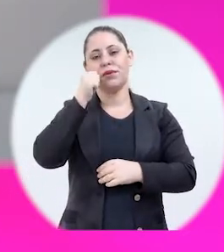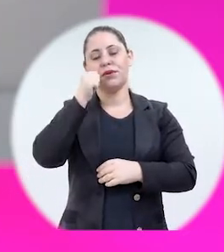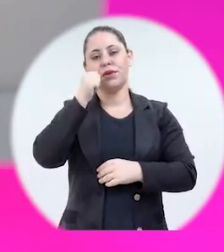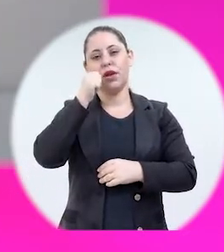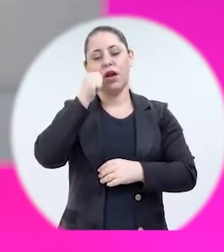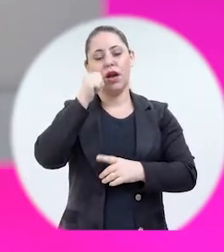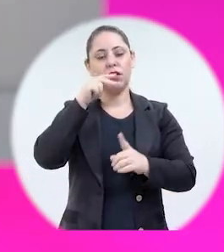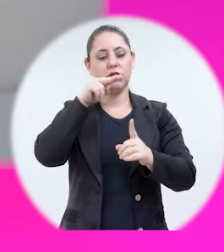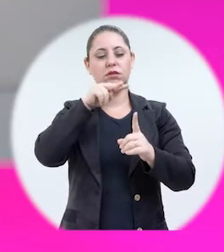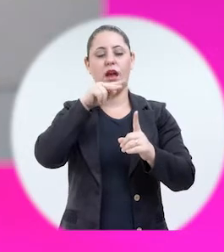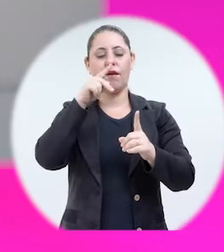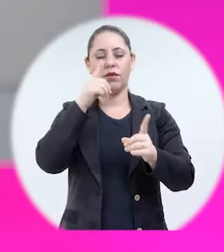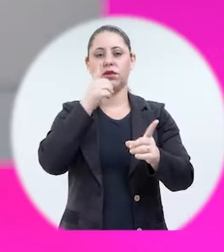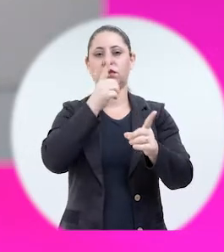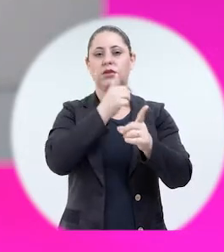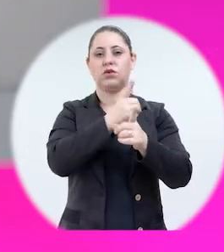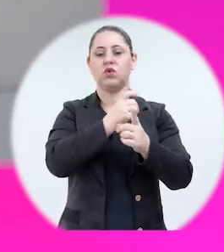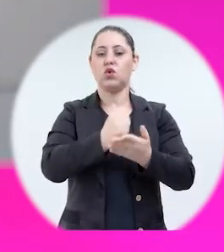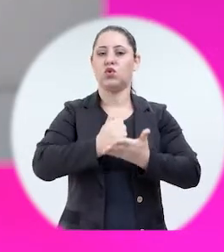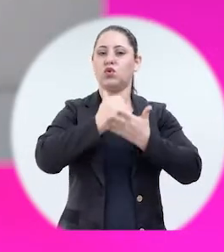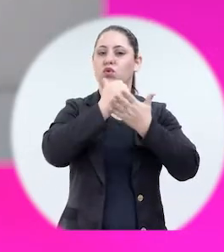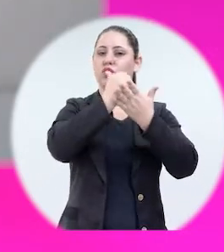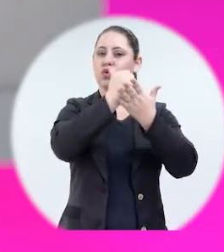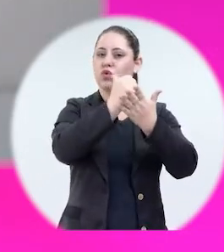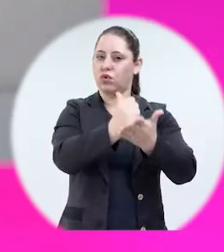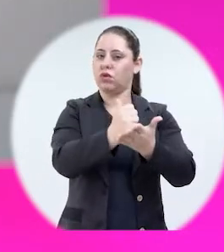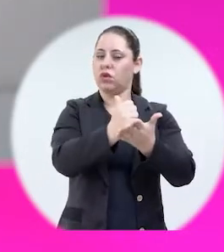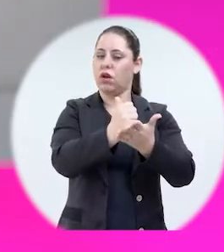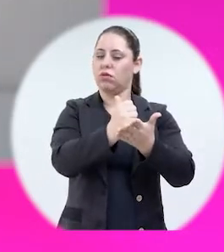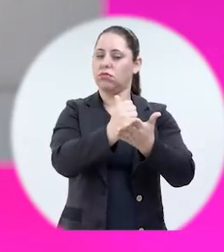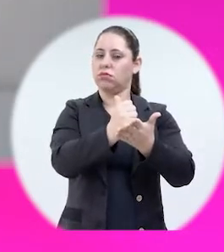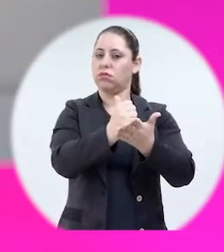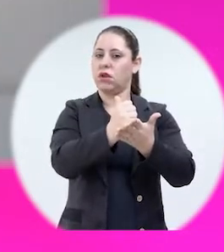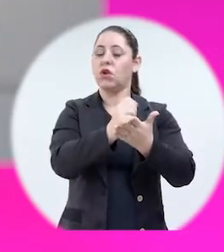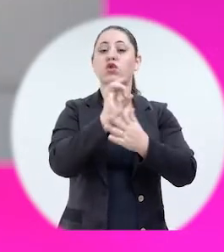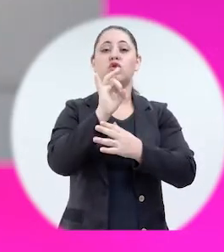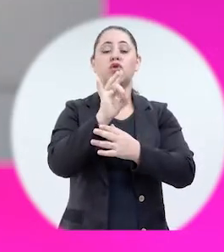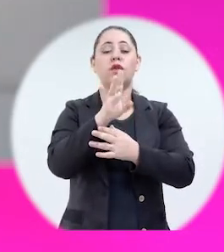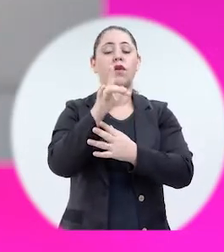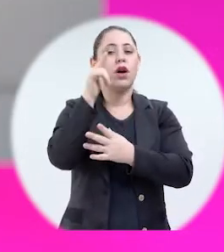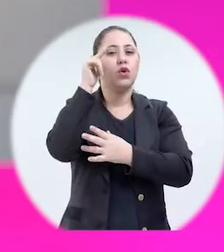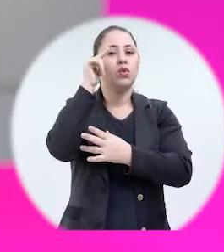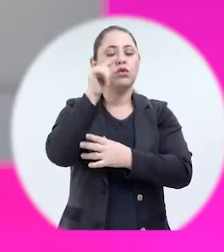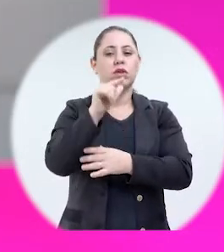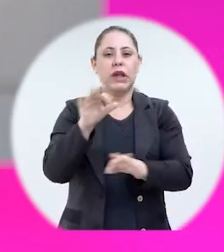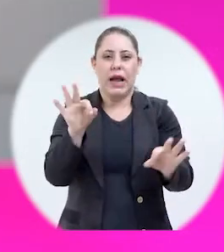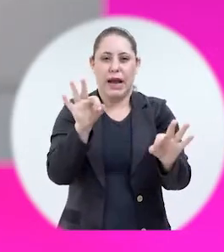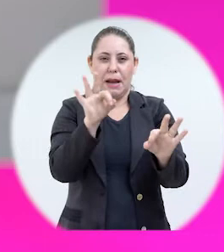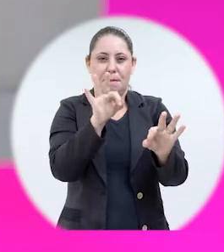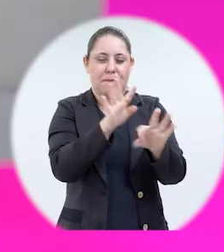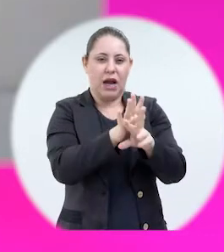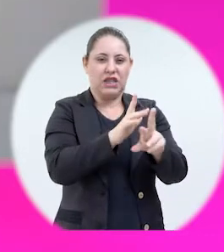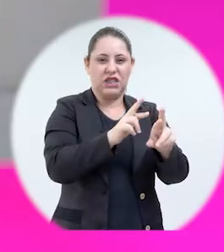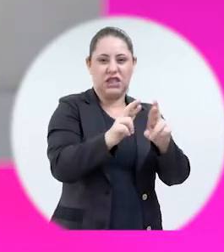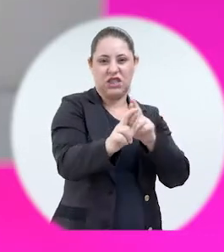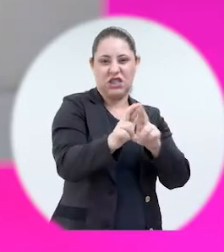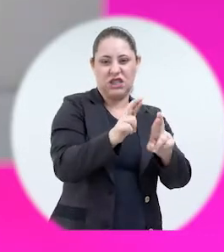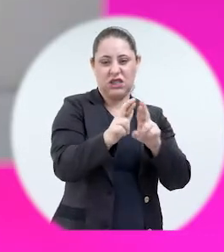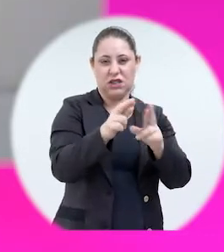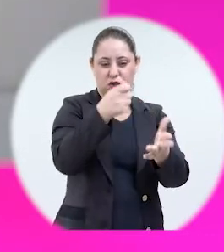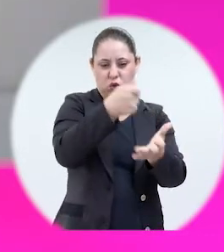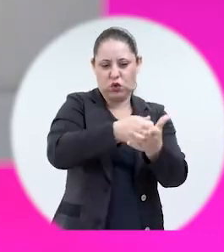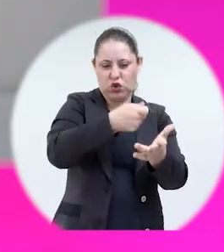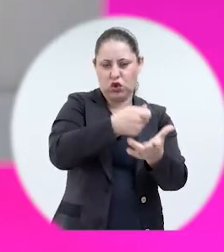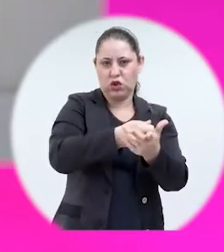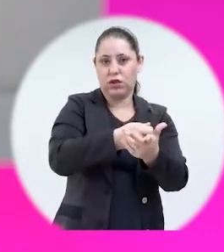com ela, conseguir identificar para poder ajudá-la a se empoderar. Ela só vai conseguir sair dessa relação a